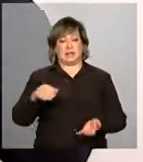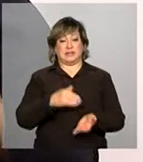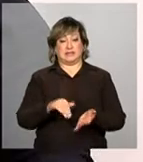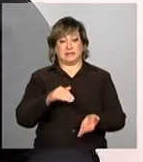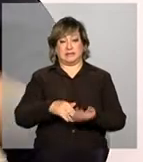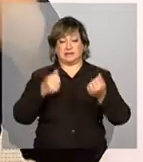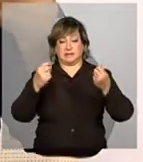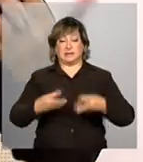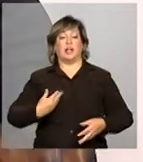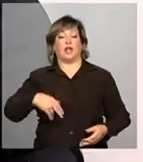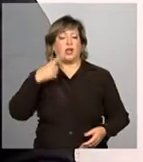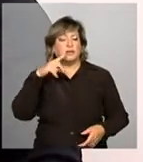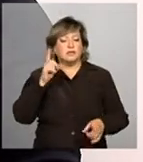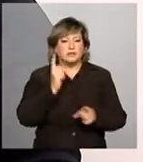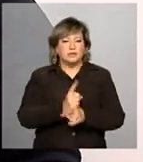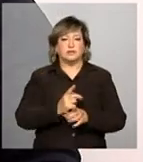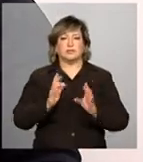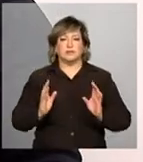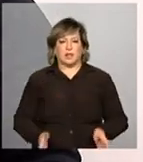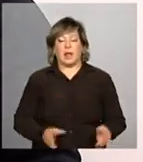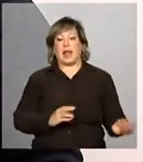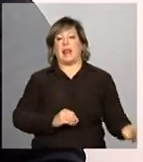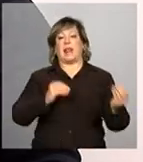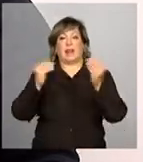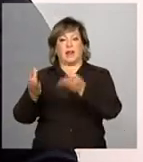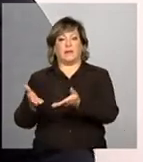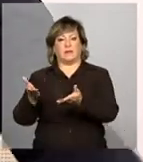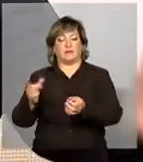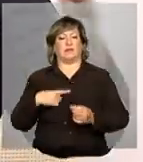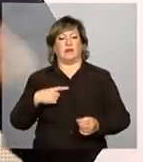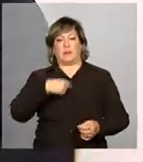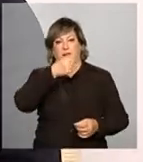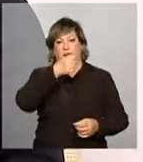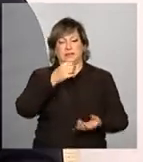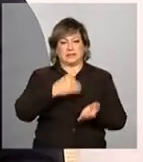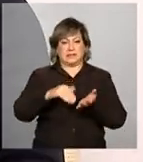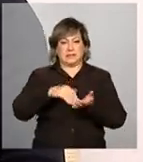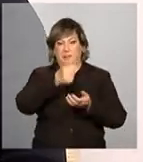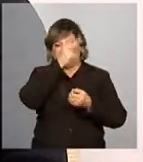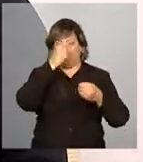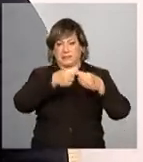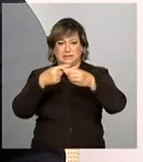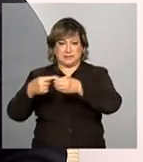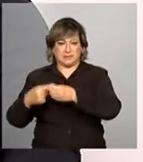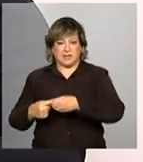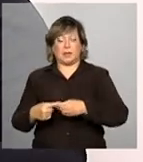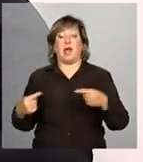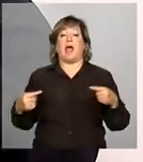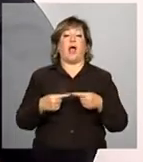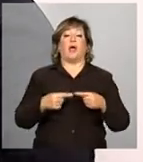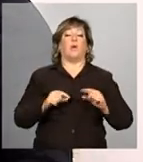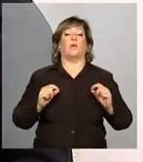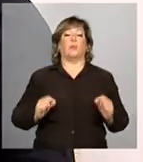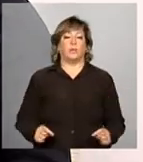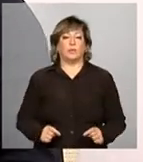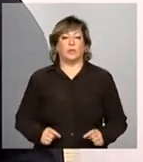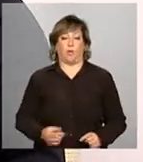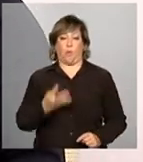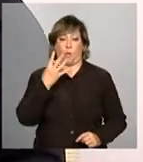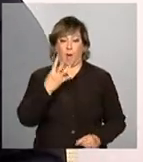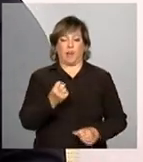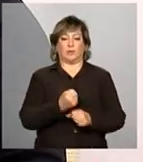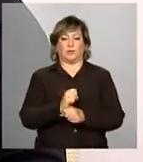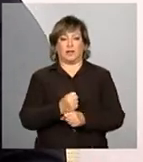Nós diagnosticamos levamos para o debate com secretários municipais e nós acordamos o que então quem quatro